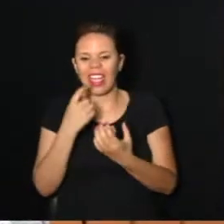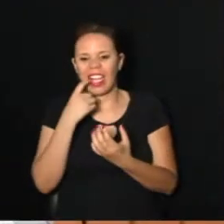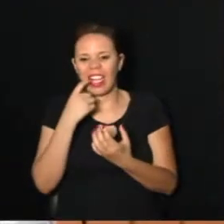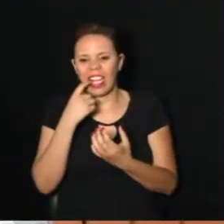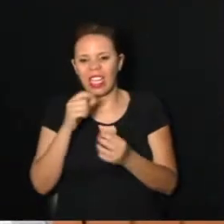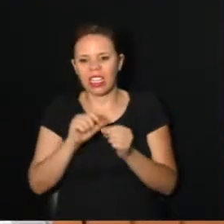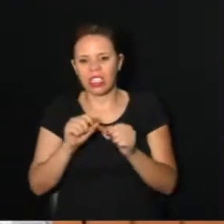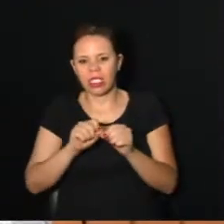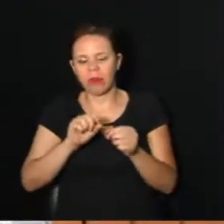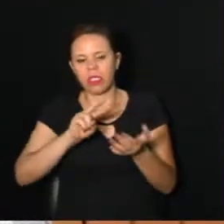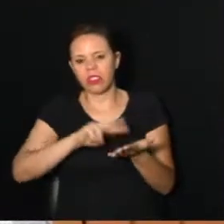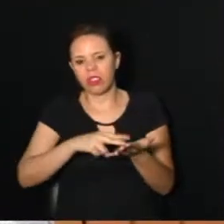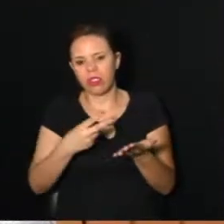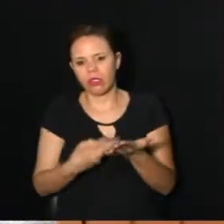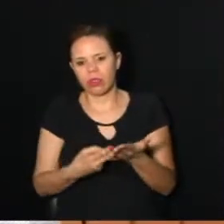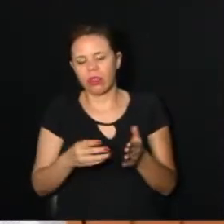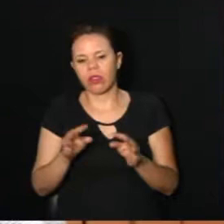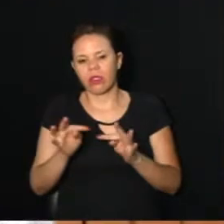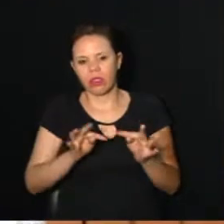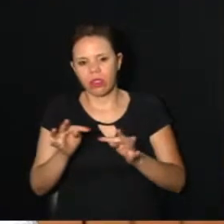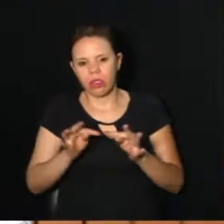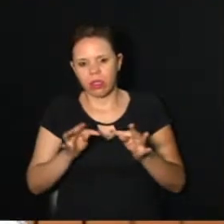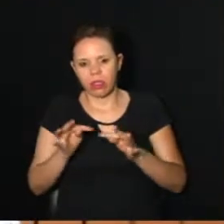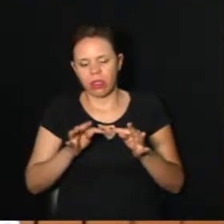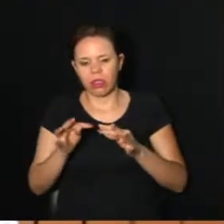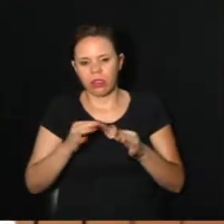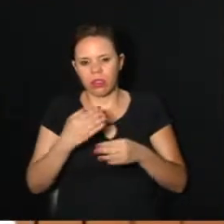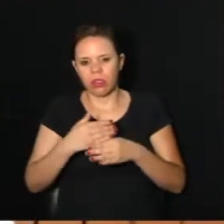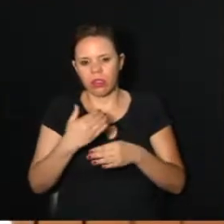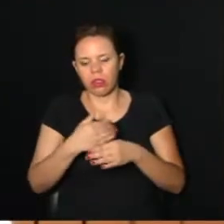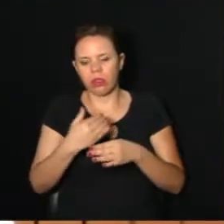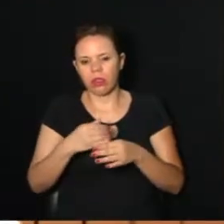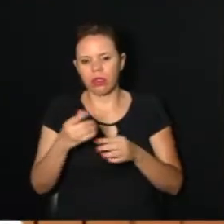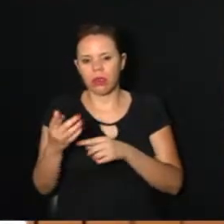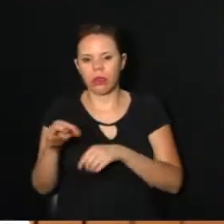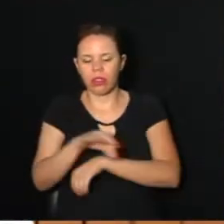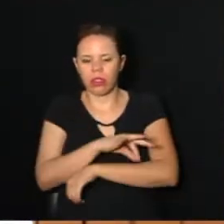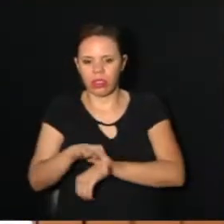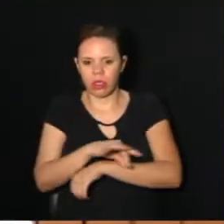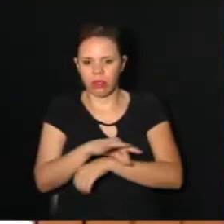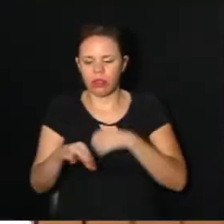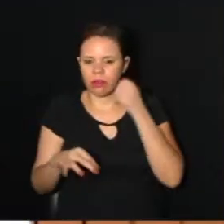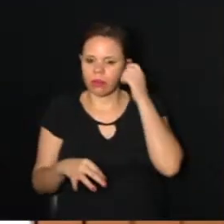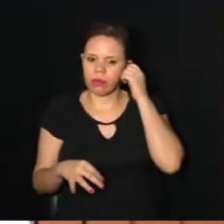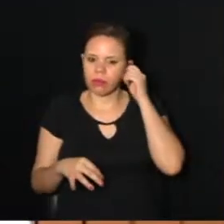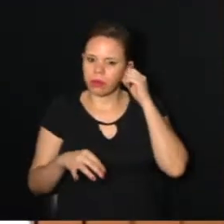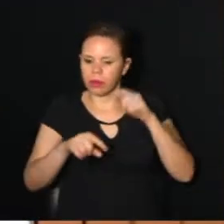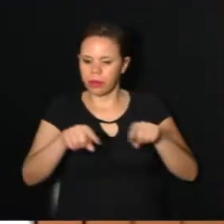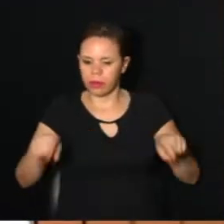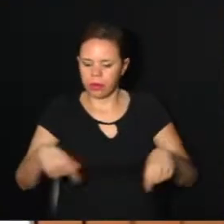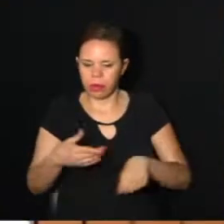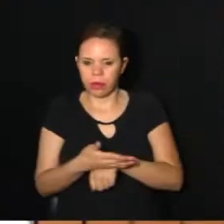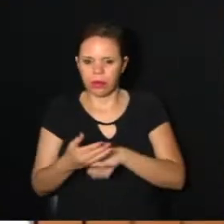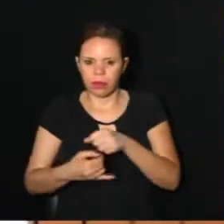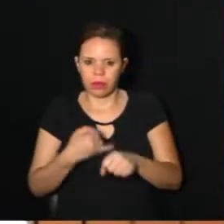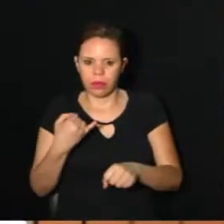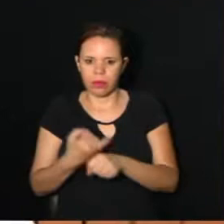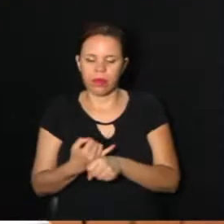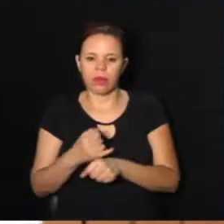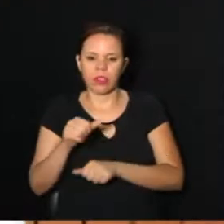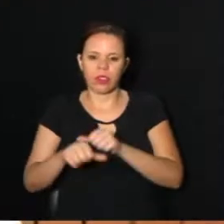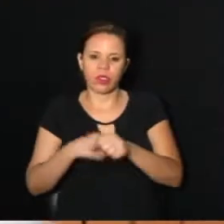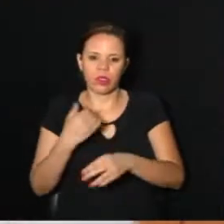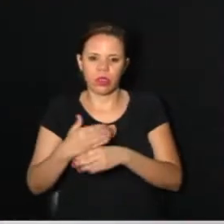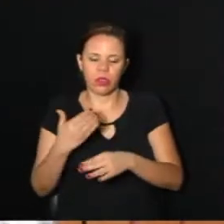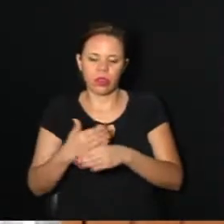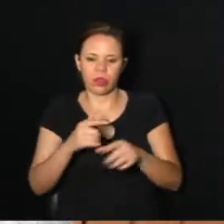tradução, serviços de tratamento de revestimentos, serviços de arquitetura, salas de acesso à internet, restauração e conservação